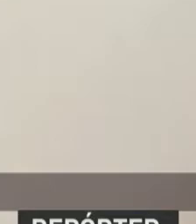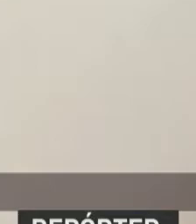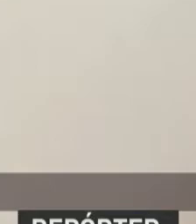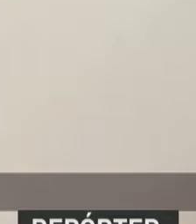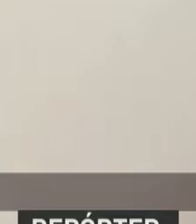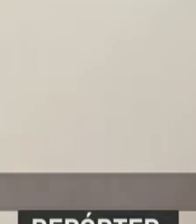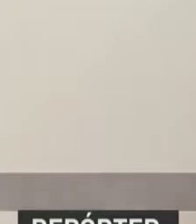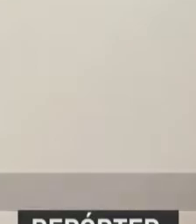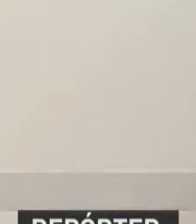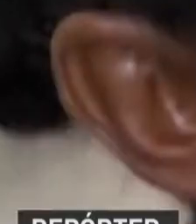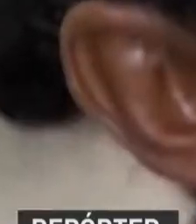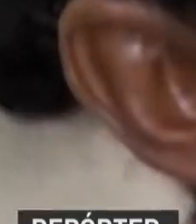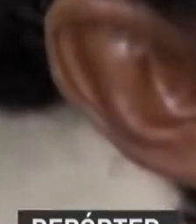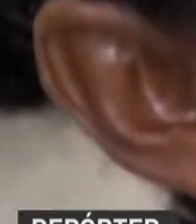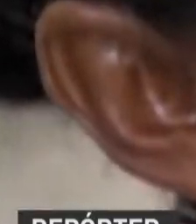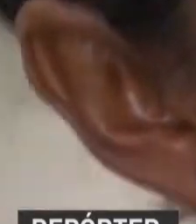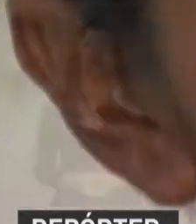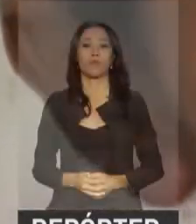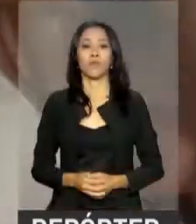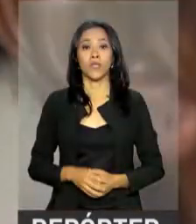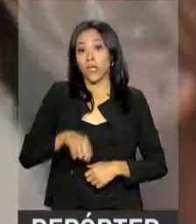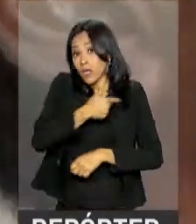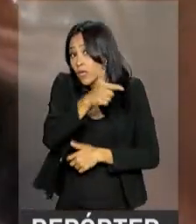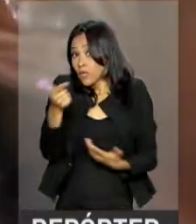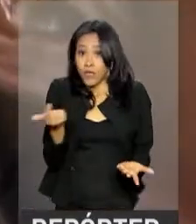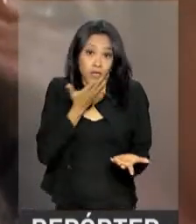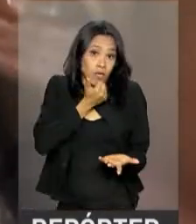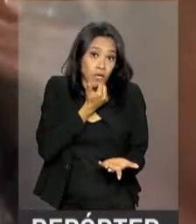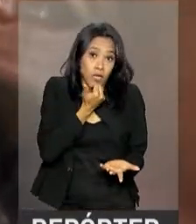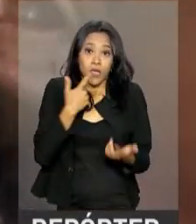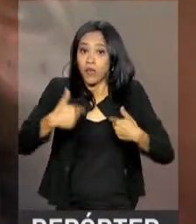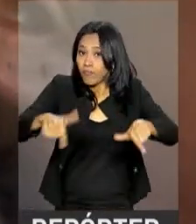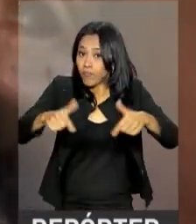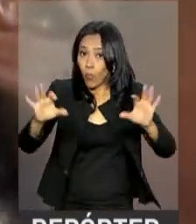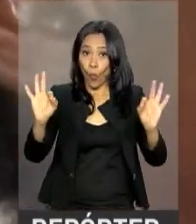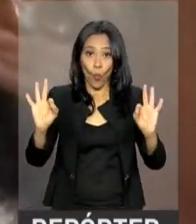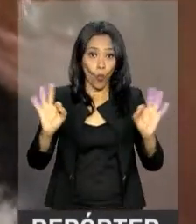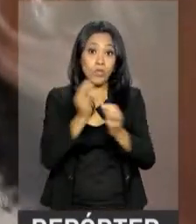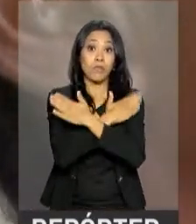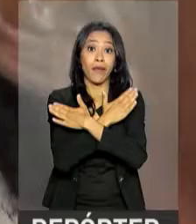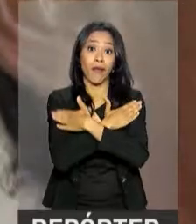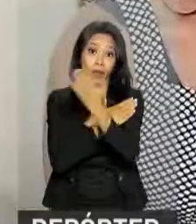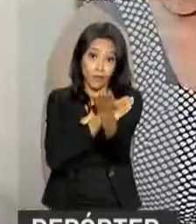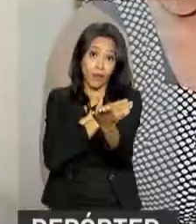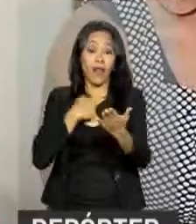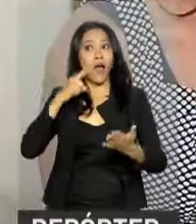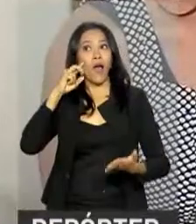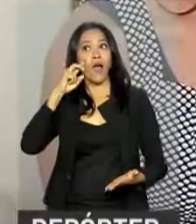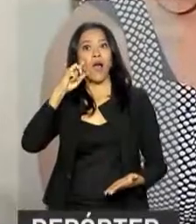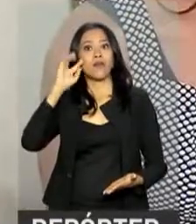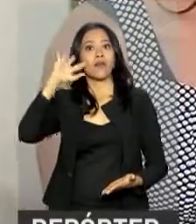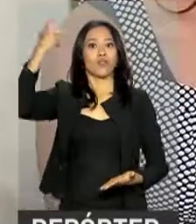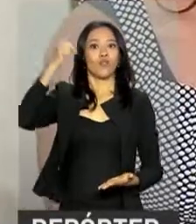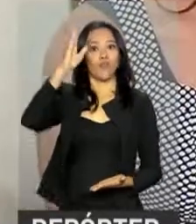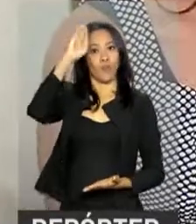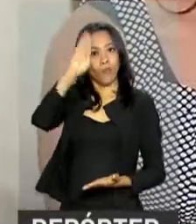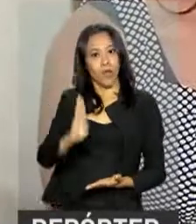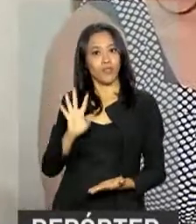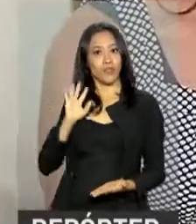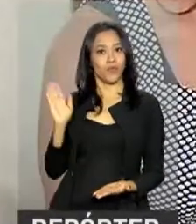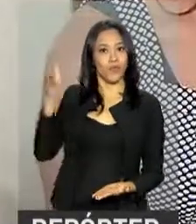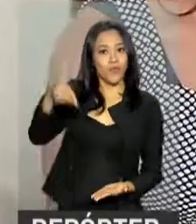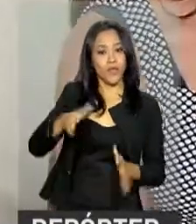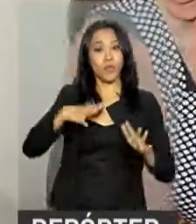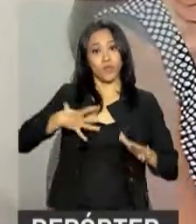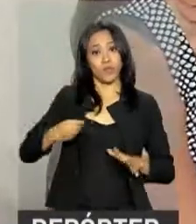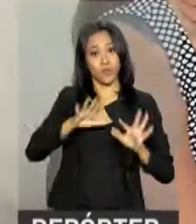dessa luz sem comida sem emprego rosa viu no brasil a solução veio com os filhos e um marido para